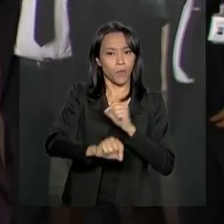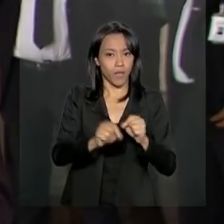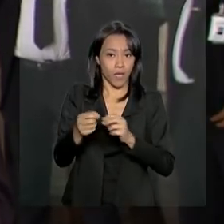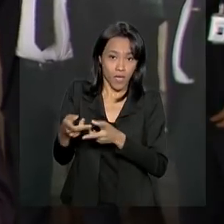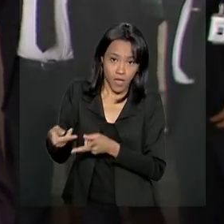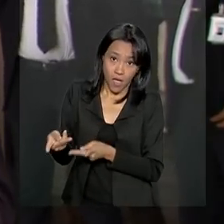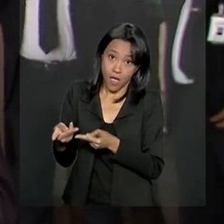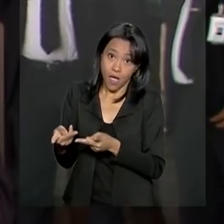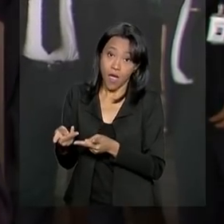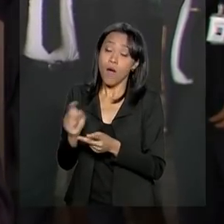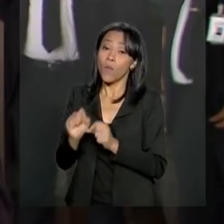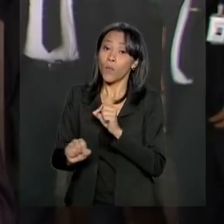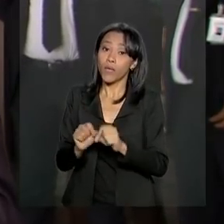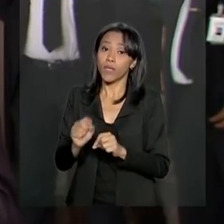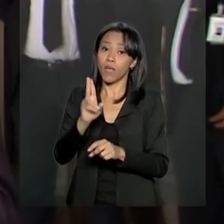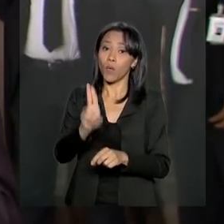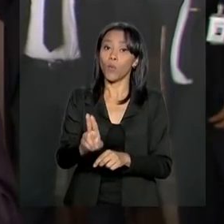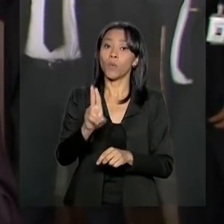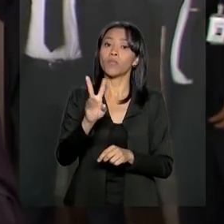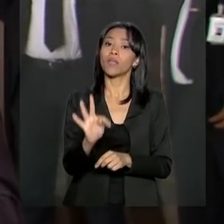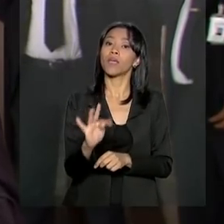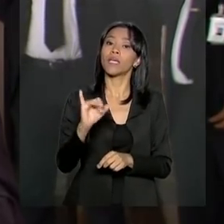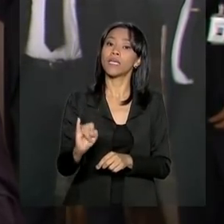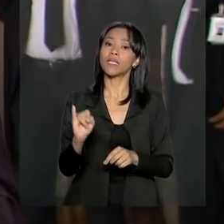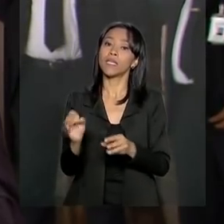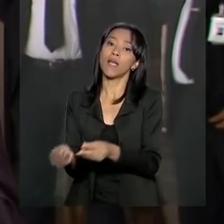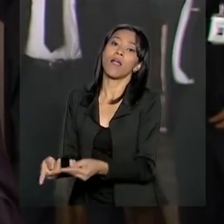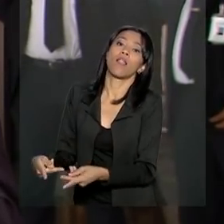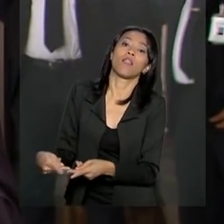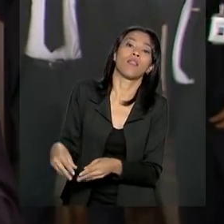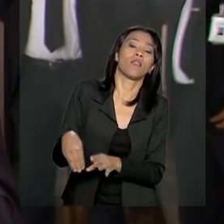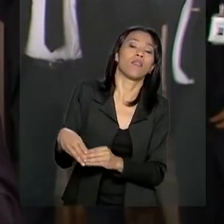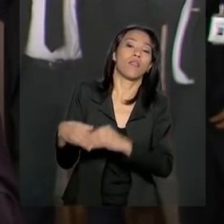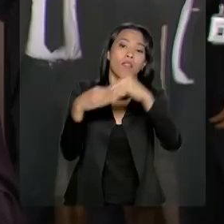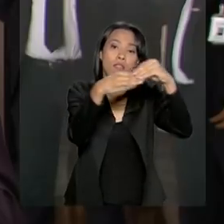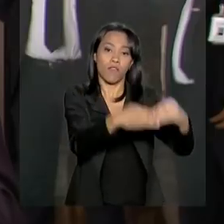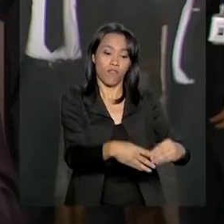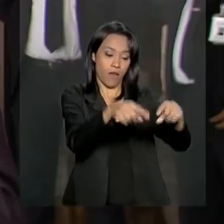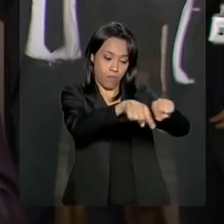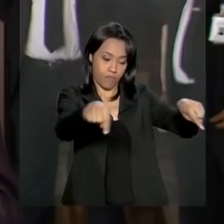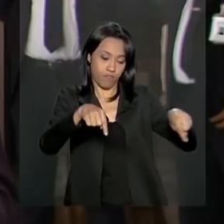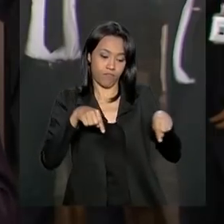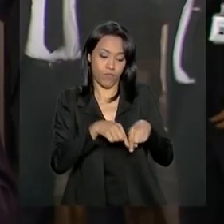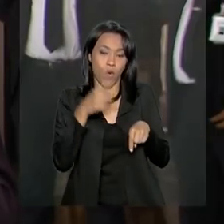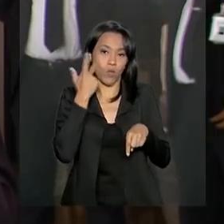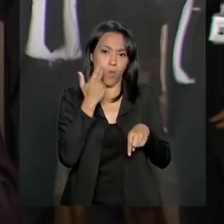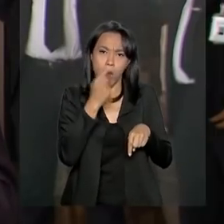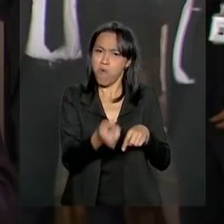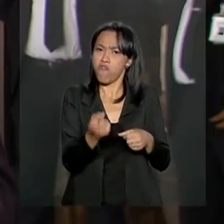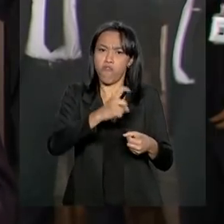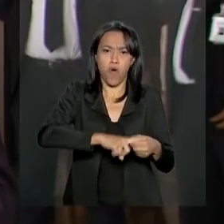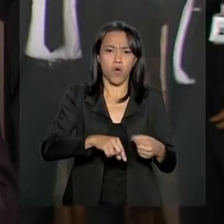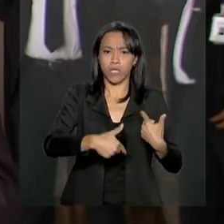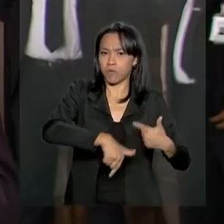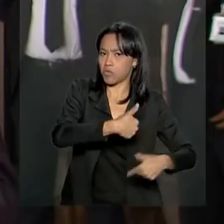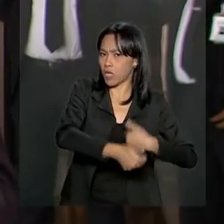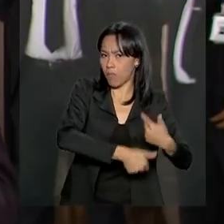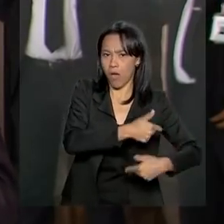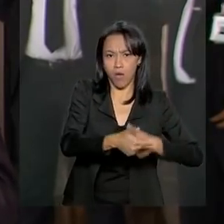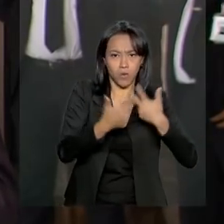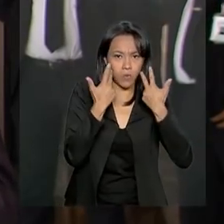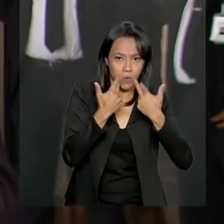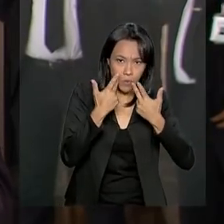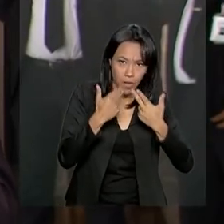de Jair Bolsonaro da UTI para o quarto, onde ele poderá retomar as atividades como presidente da República